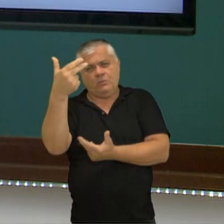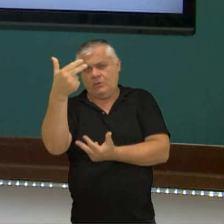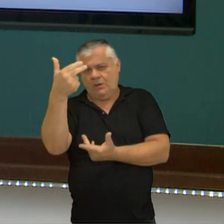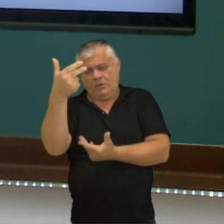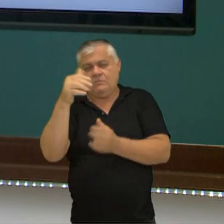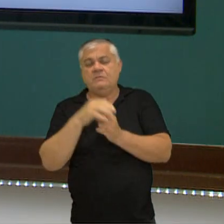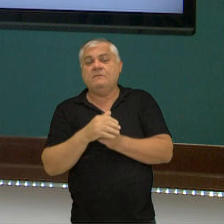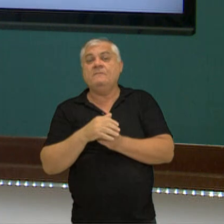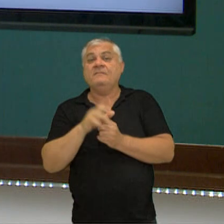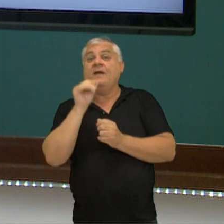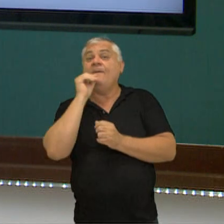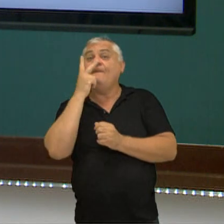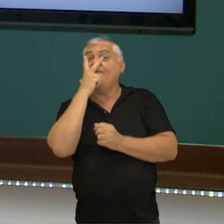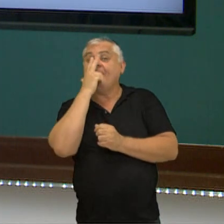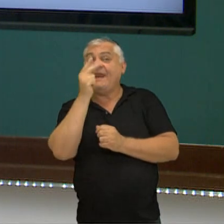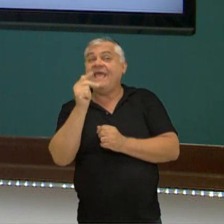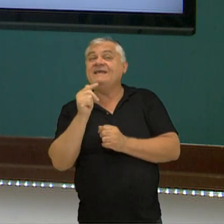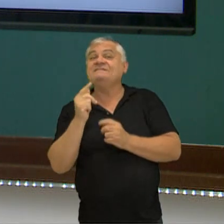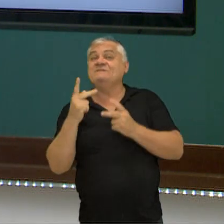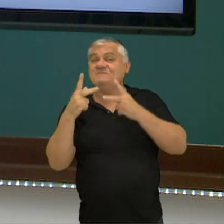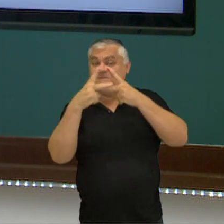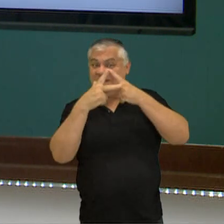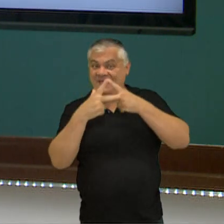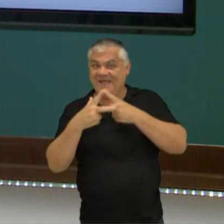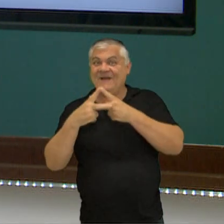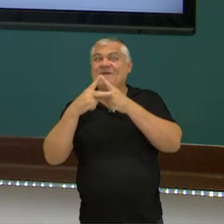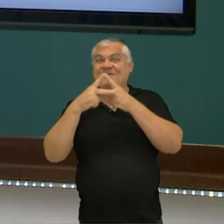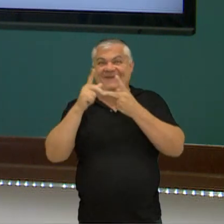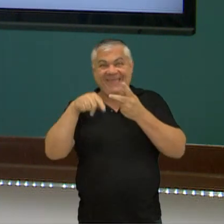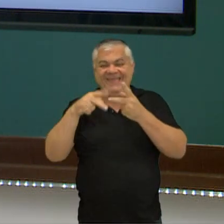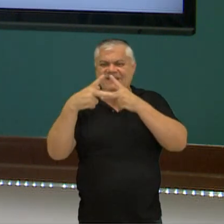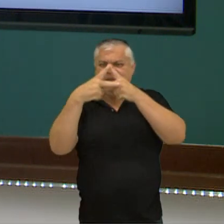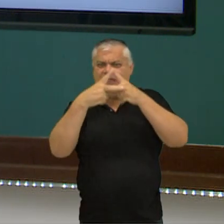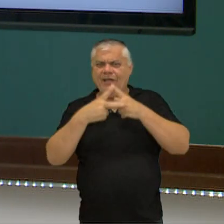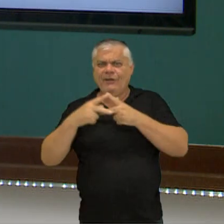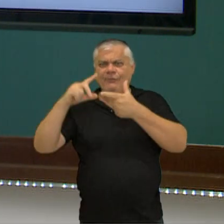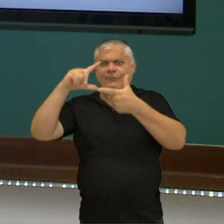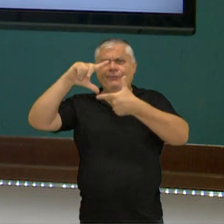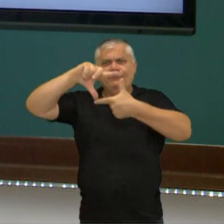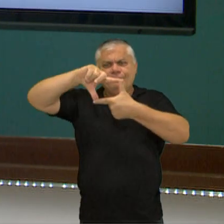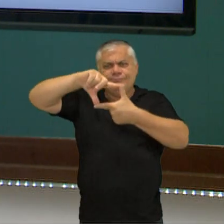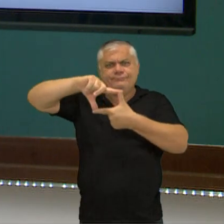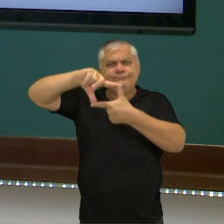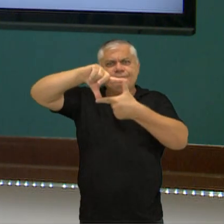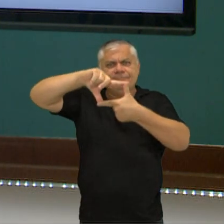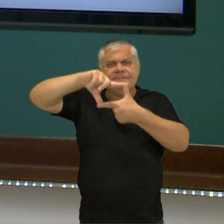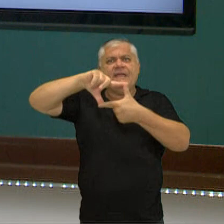quê? Um triângulo retângulo, né? No triângulo retângulo, a gente tem